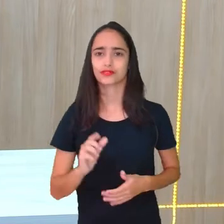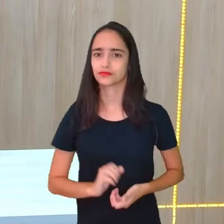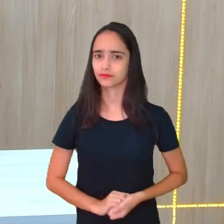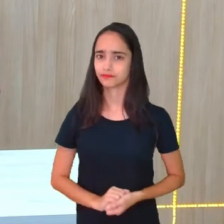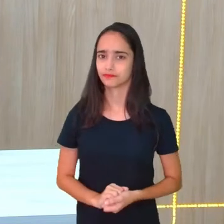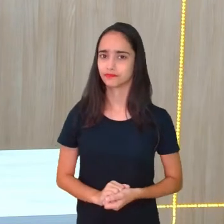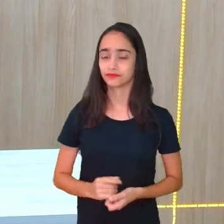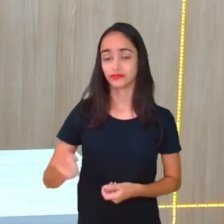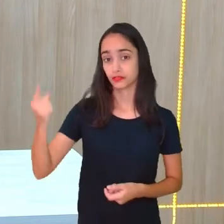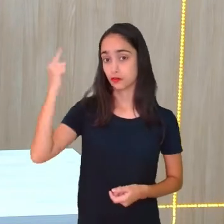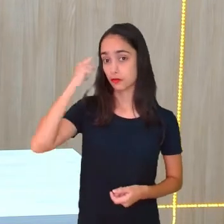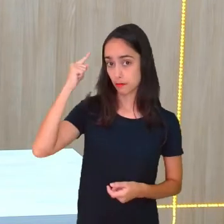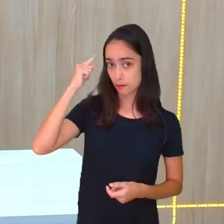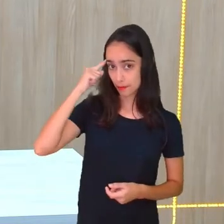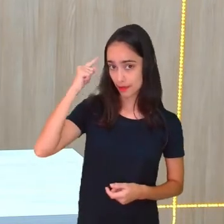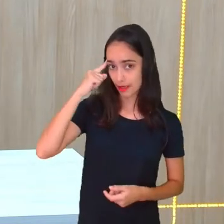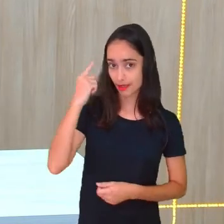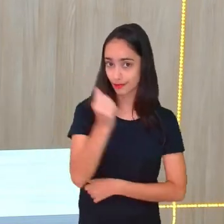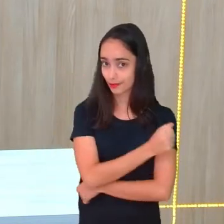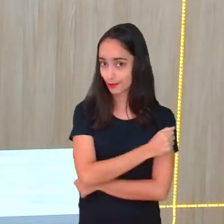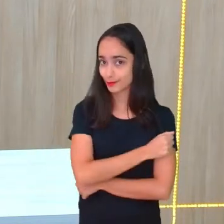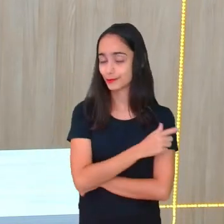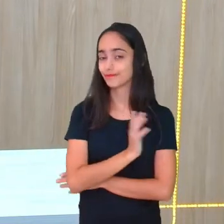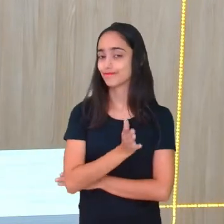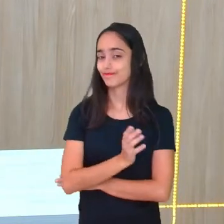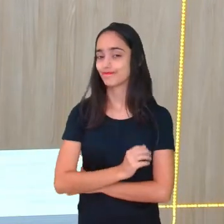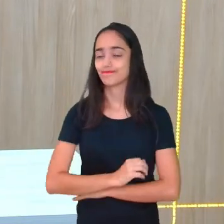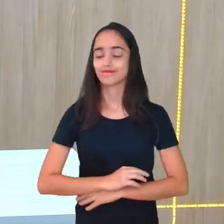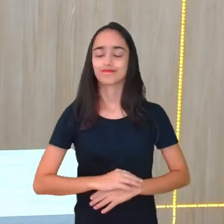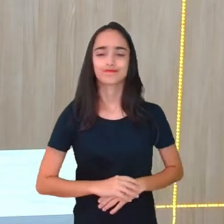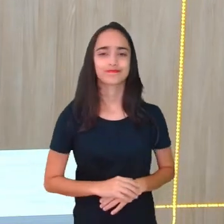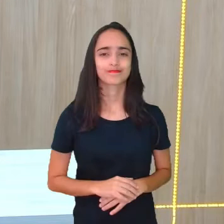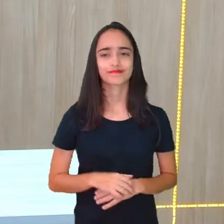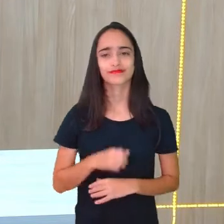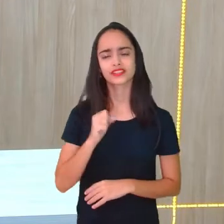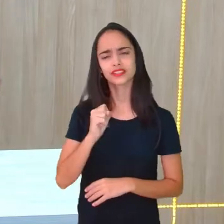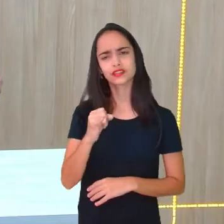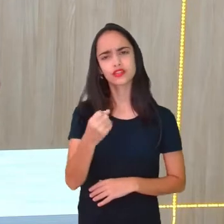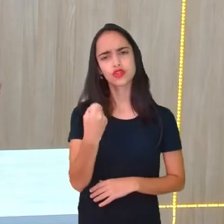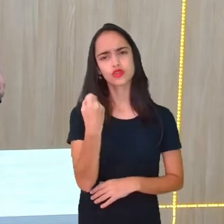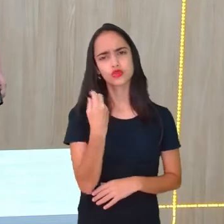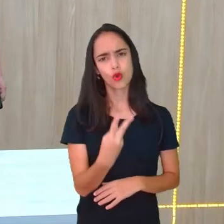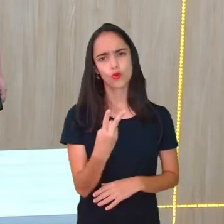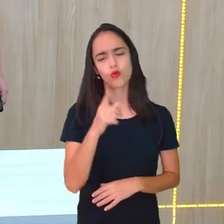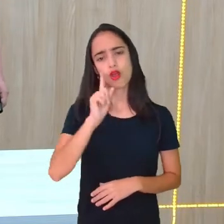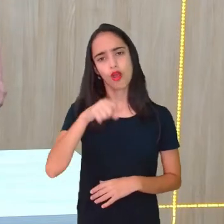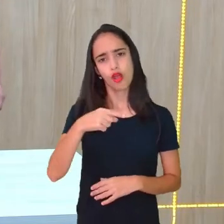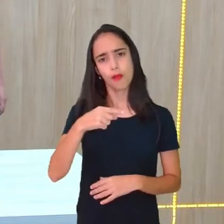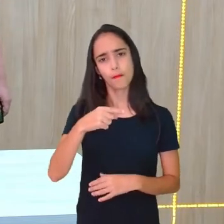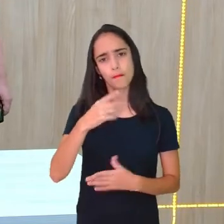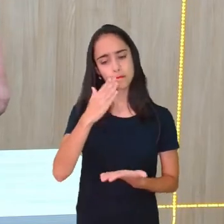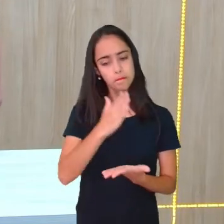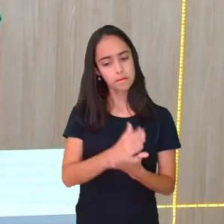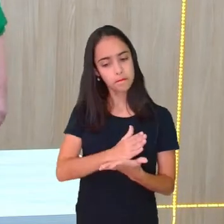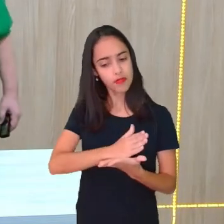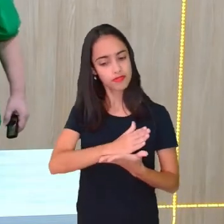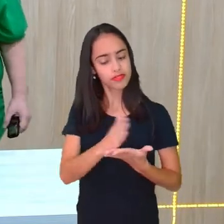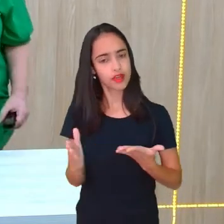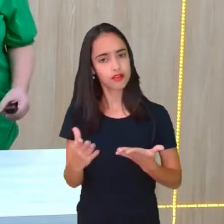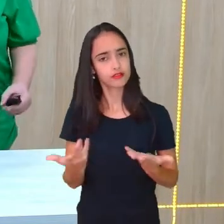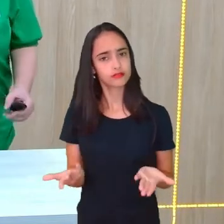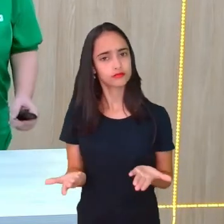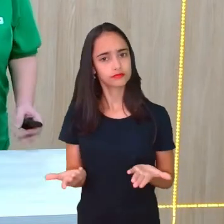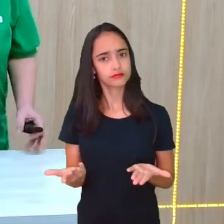Pensa aí, gente. Se 2 seria metade, e